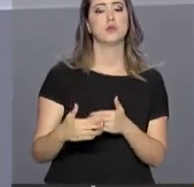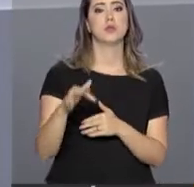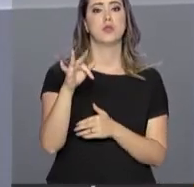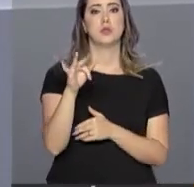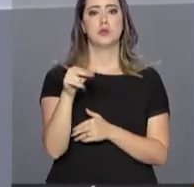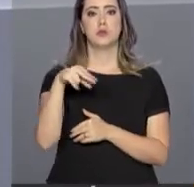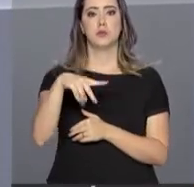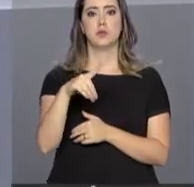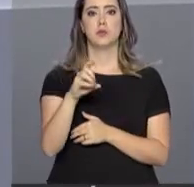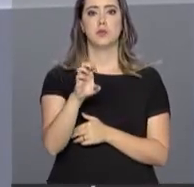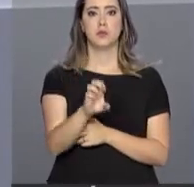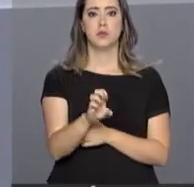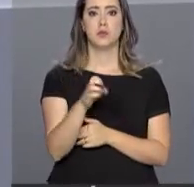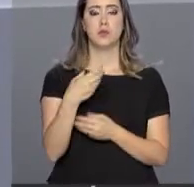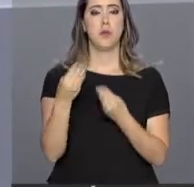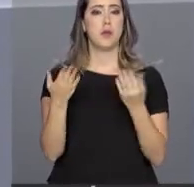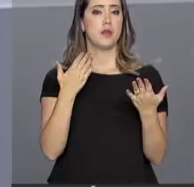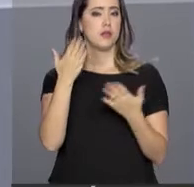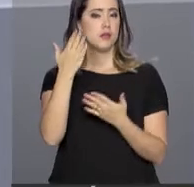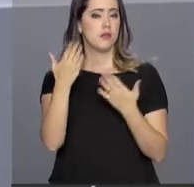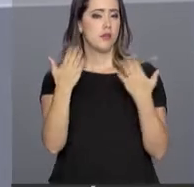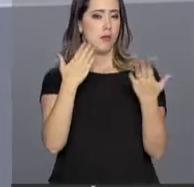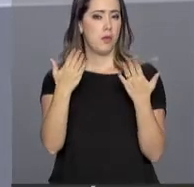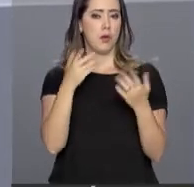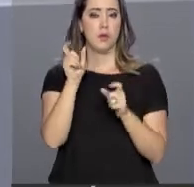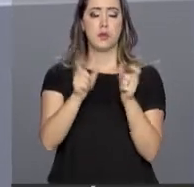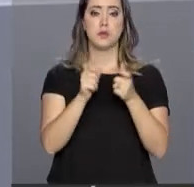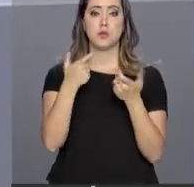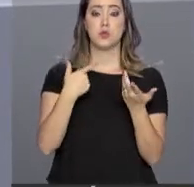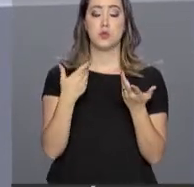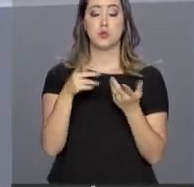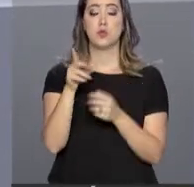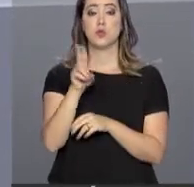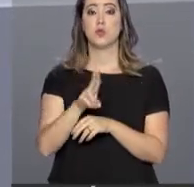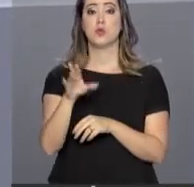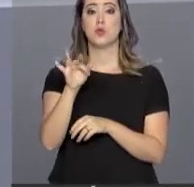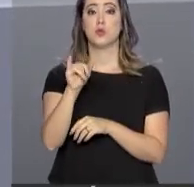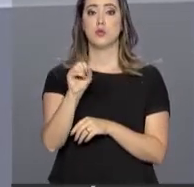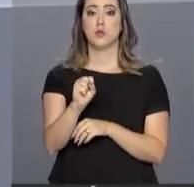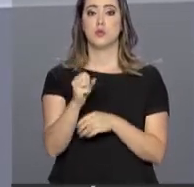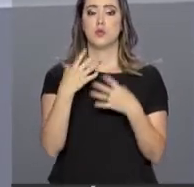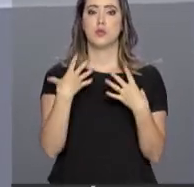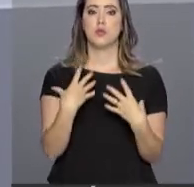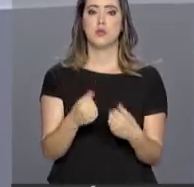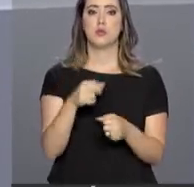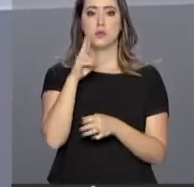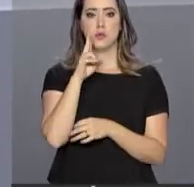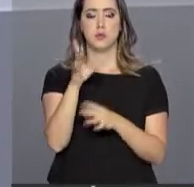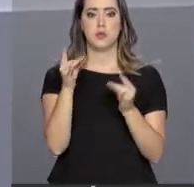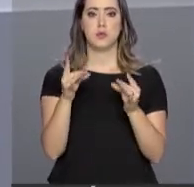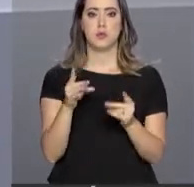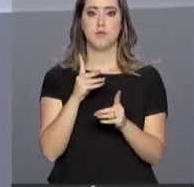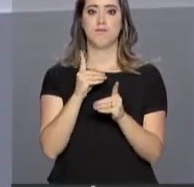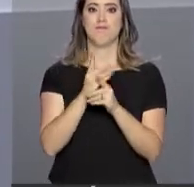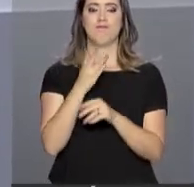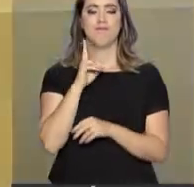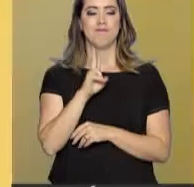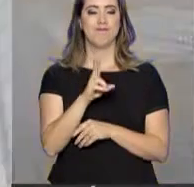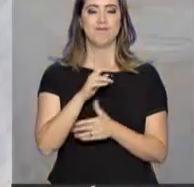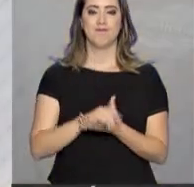para ter um retrato dos brasileiros beneficiados pelo fies nós vamos então acompanhar algumas das descobertas